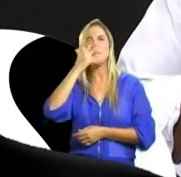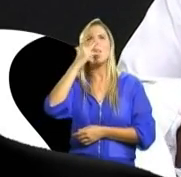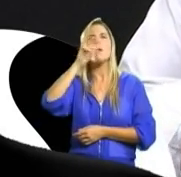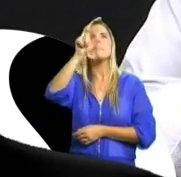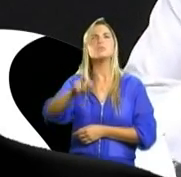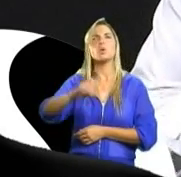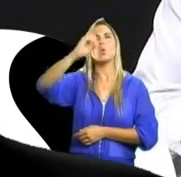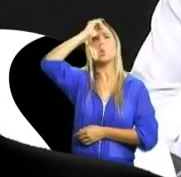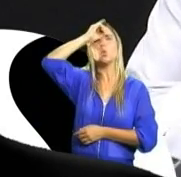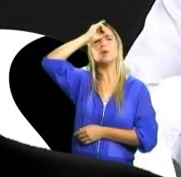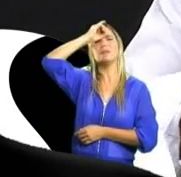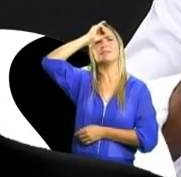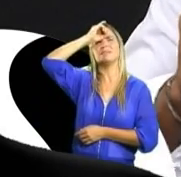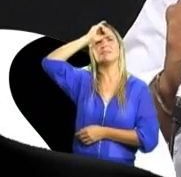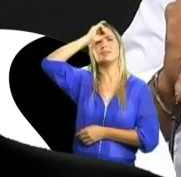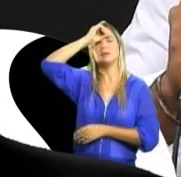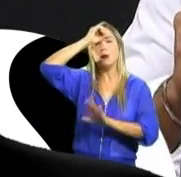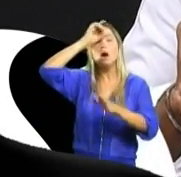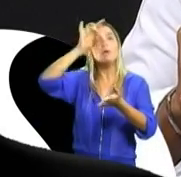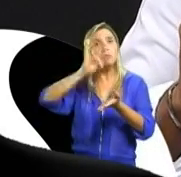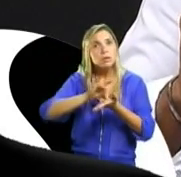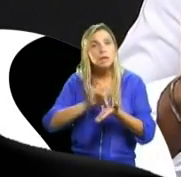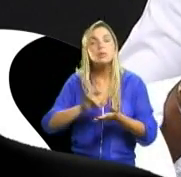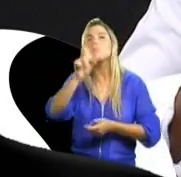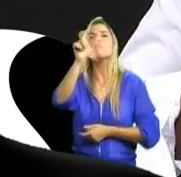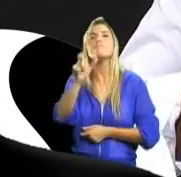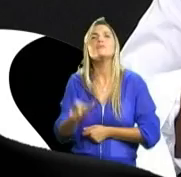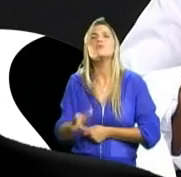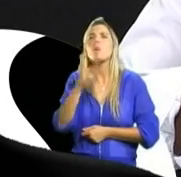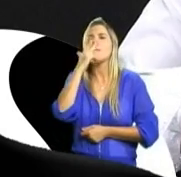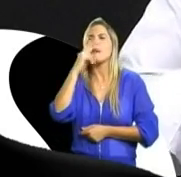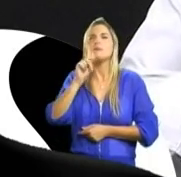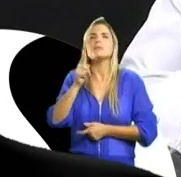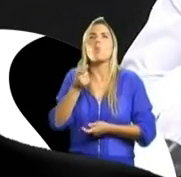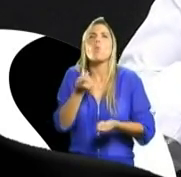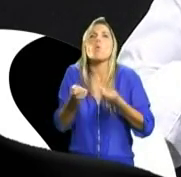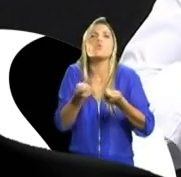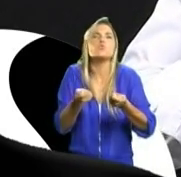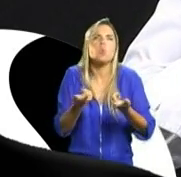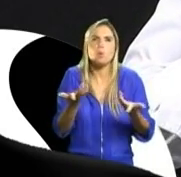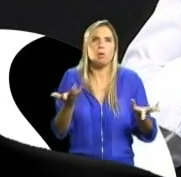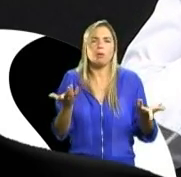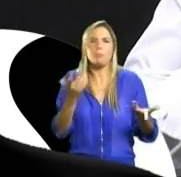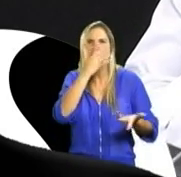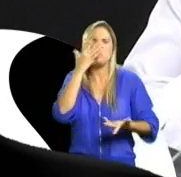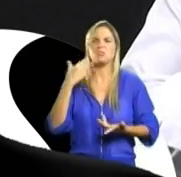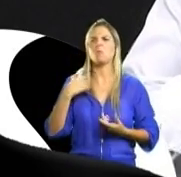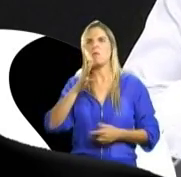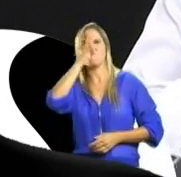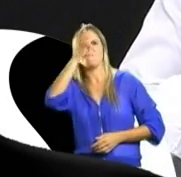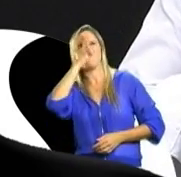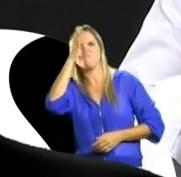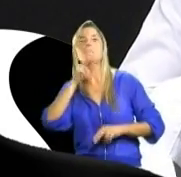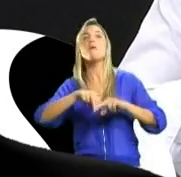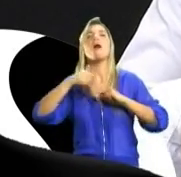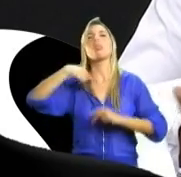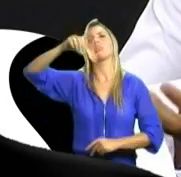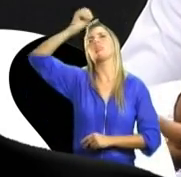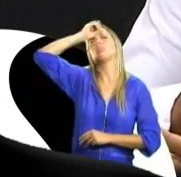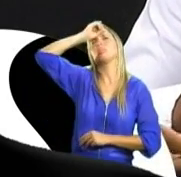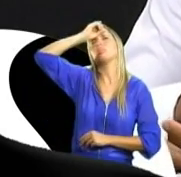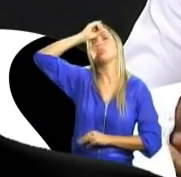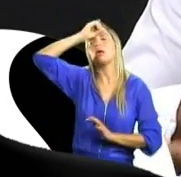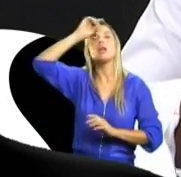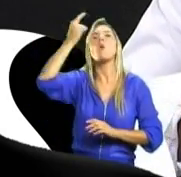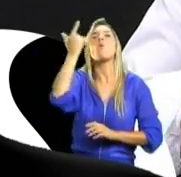O sujeito alienado, ele não tem controle de si, das suas ações, e não consegue, dentro da própria fala do professor André, ele não consegue lidar